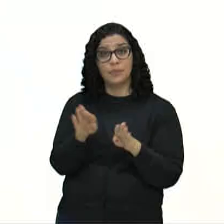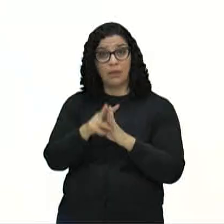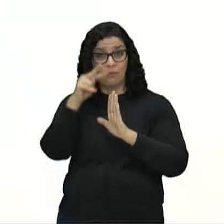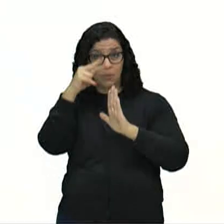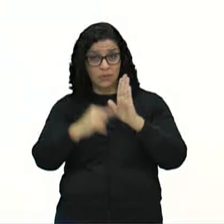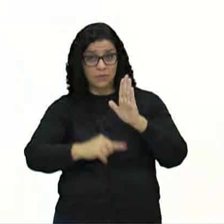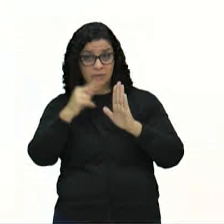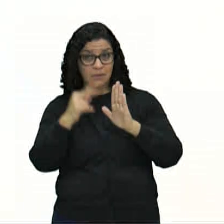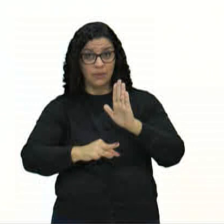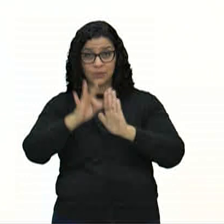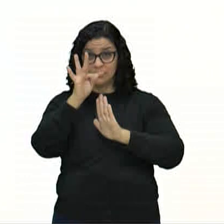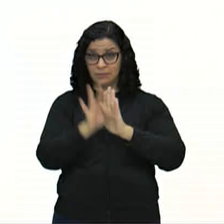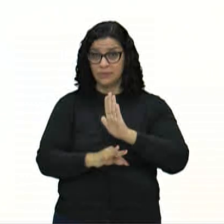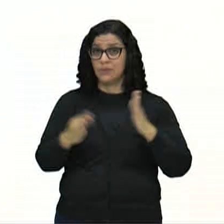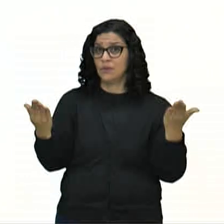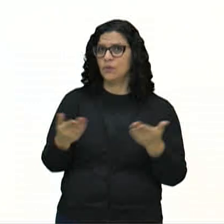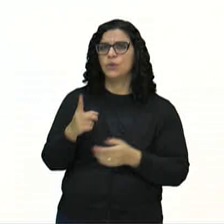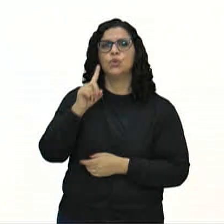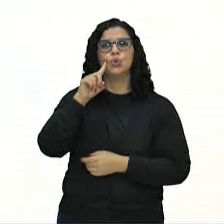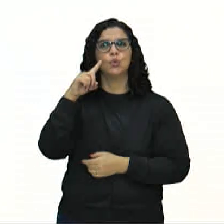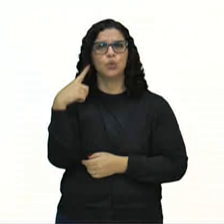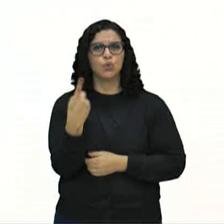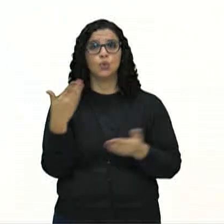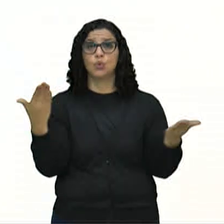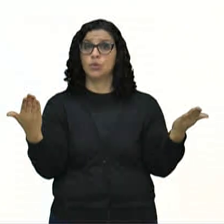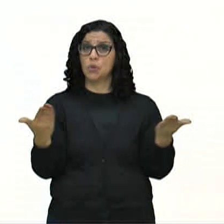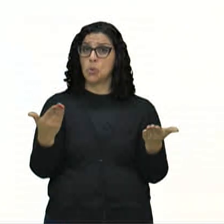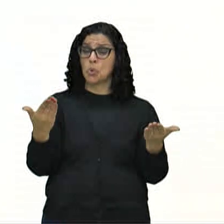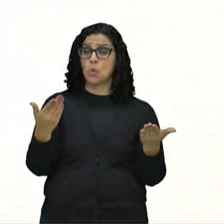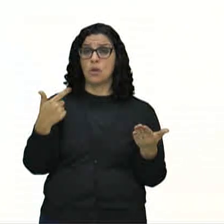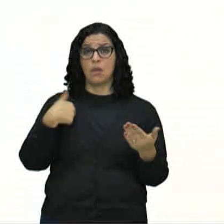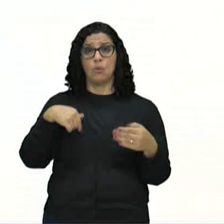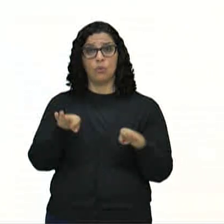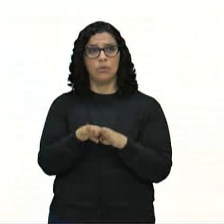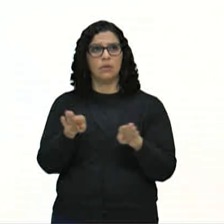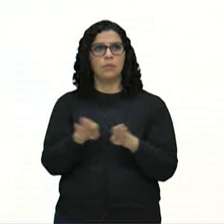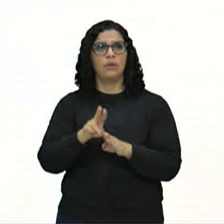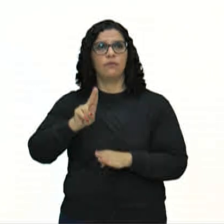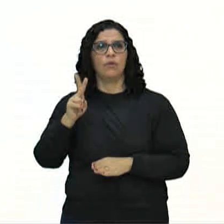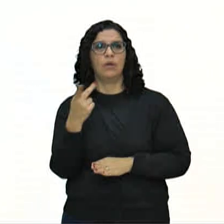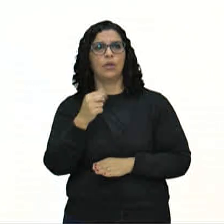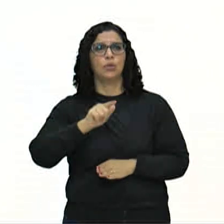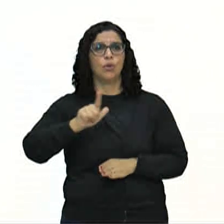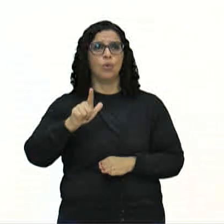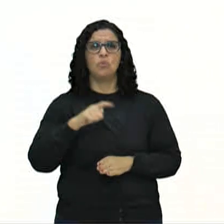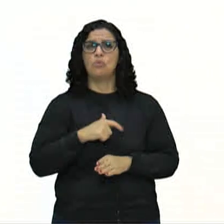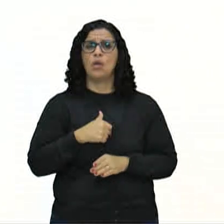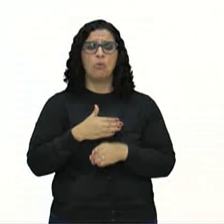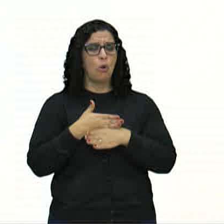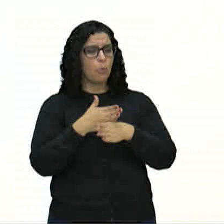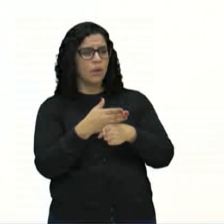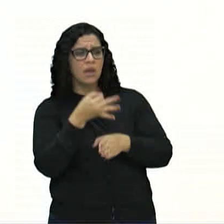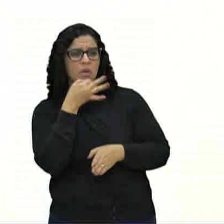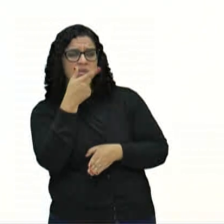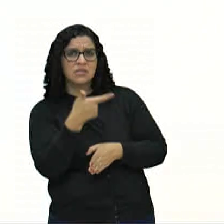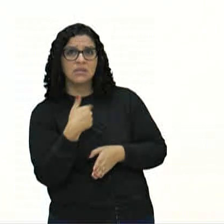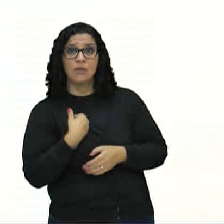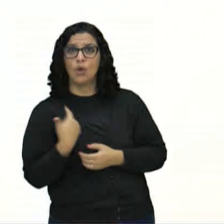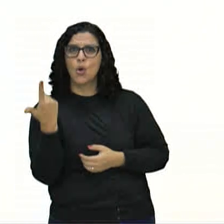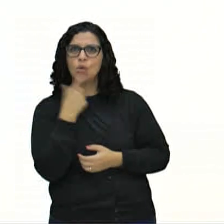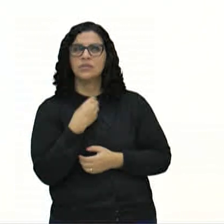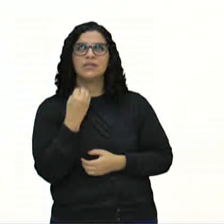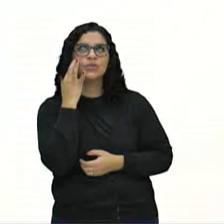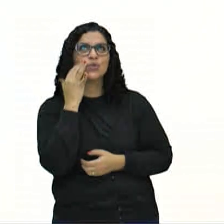ler? Um dia que por acaso fui a hall, sem desígnio formado de levantar